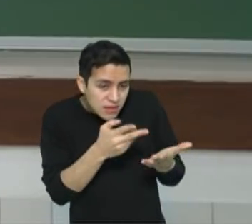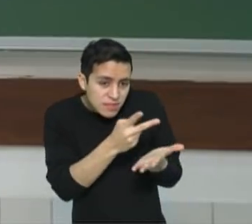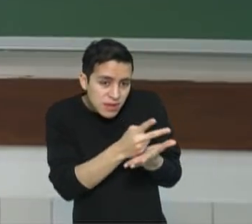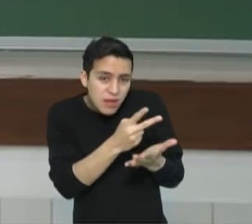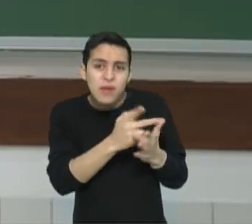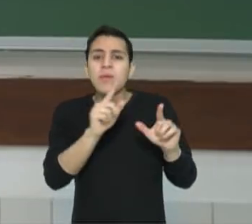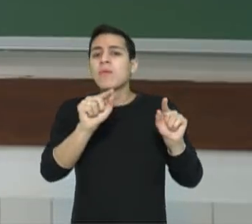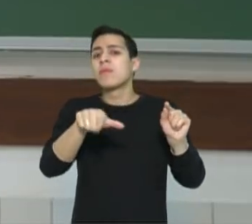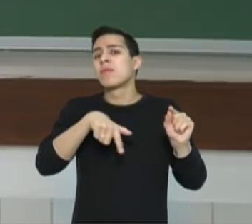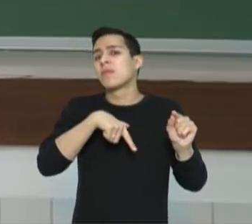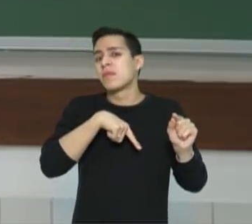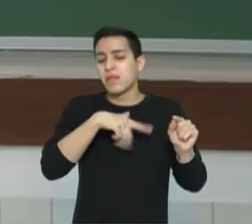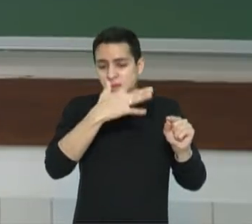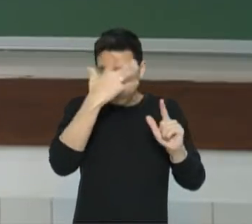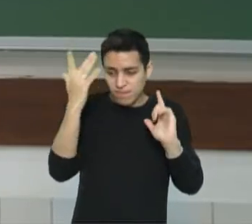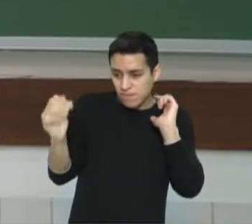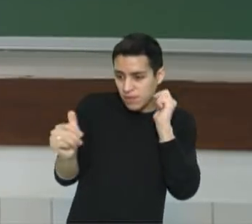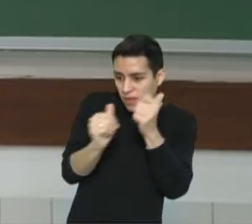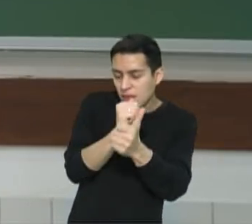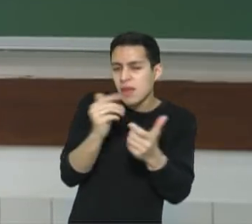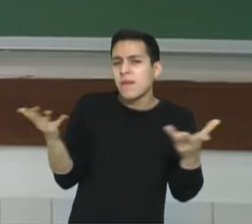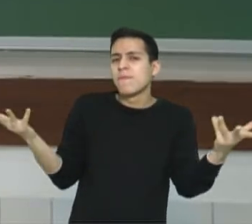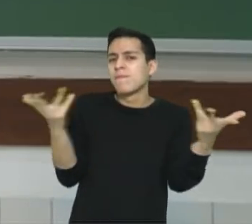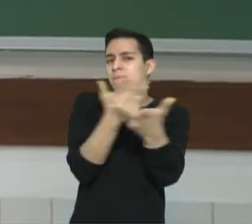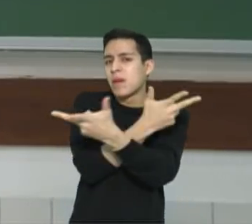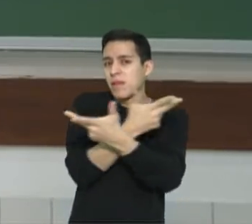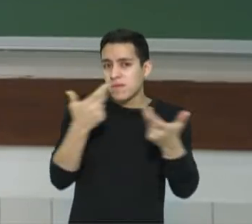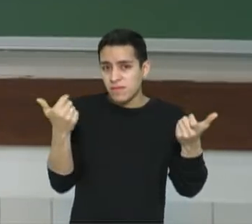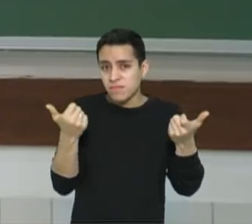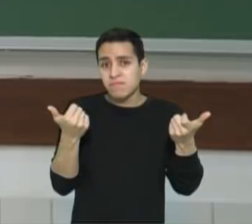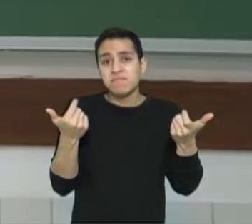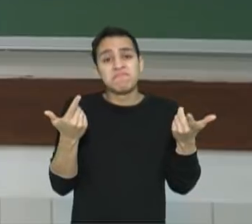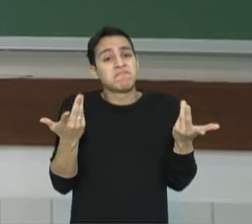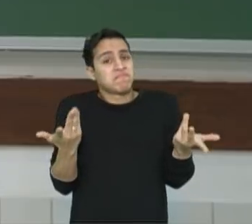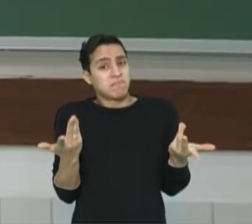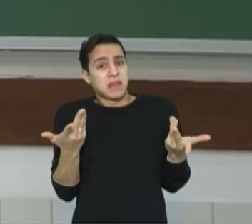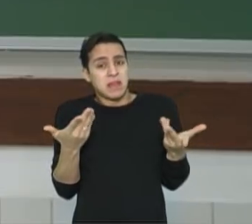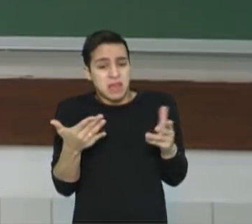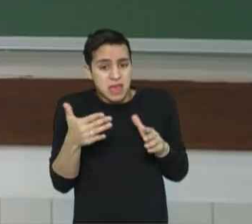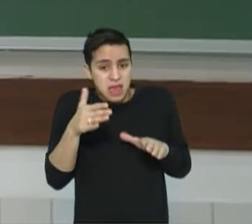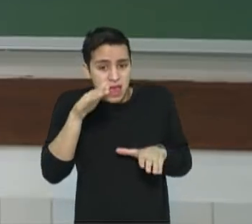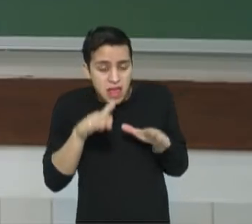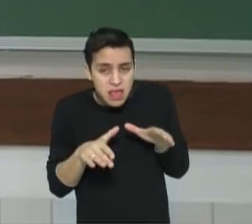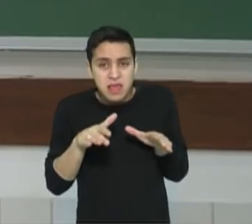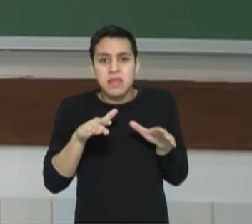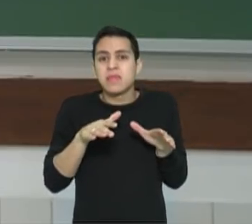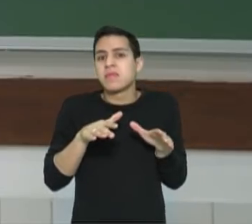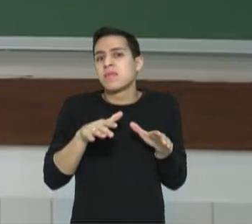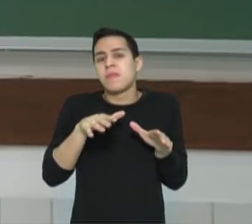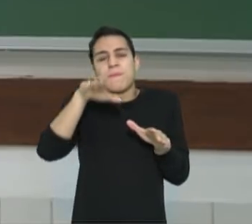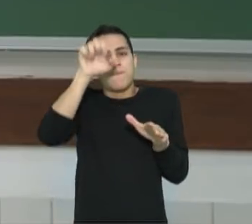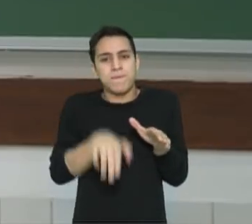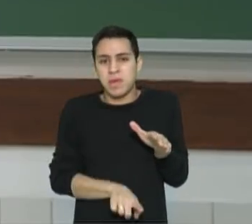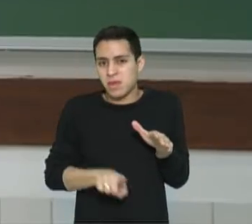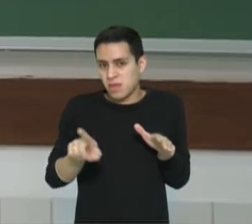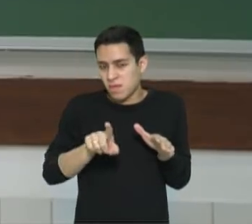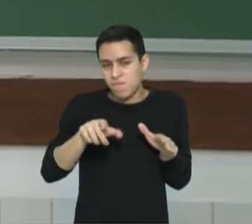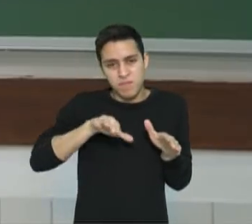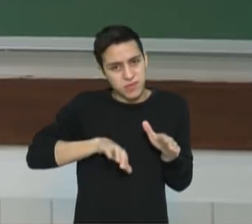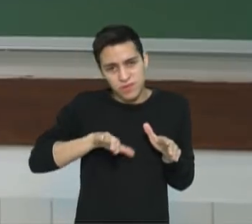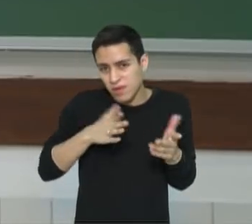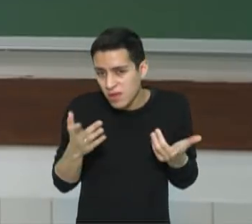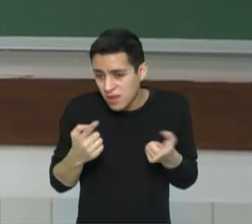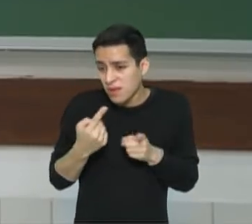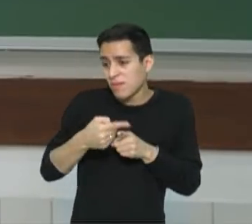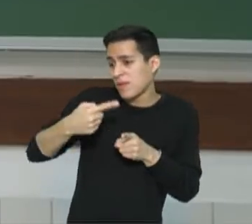nós temos atletas brilhantes que talvez não vão ir muito bem em português,